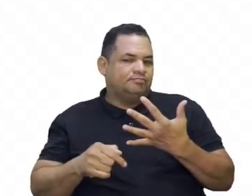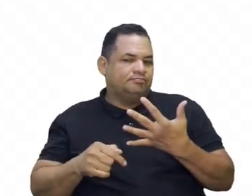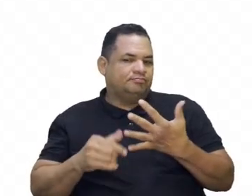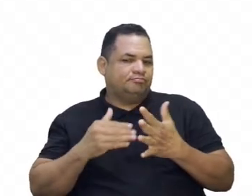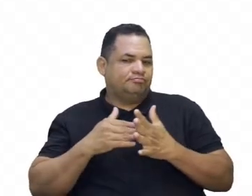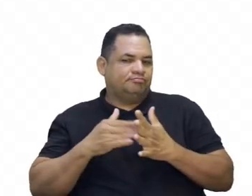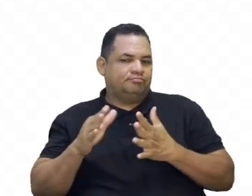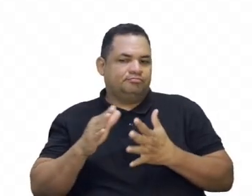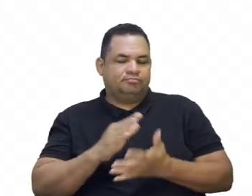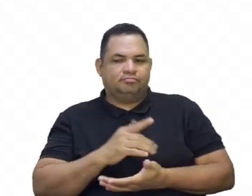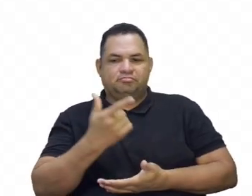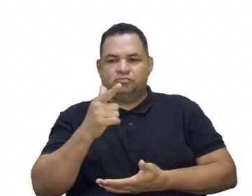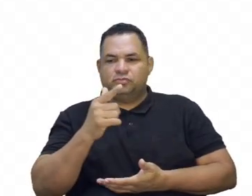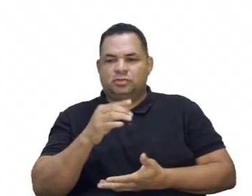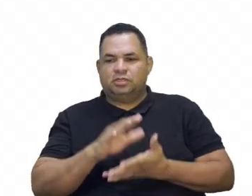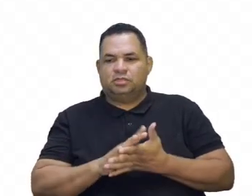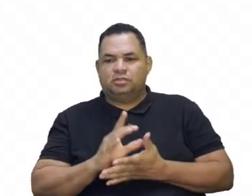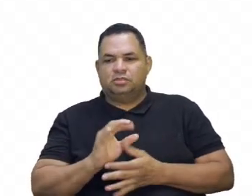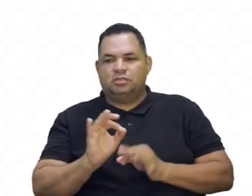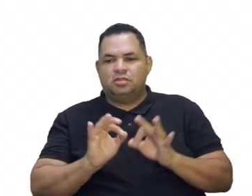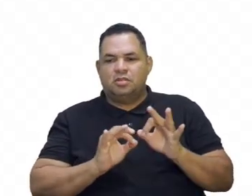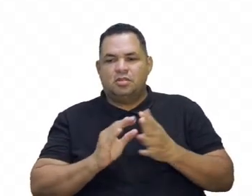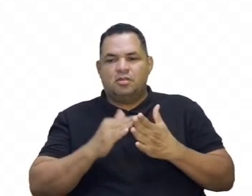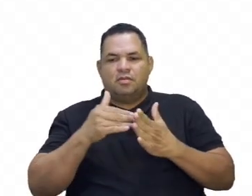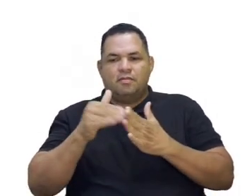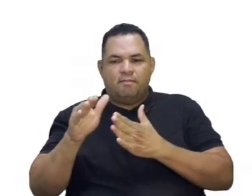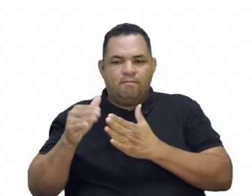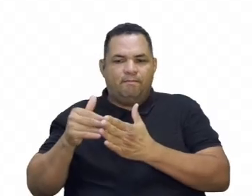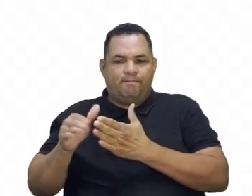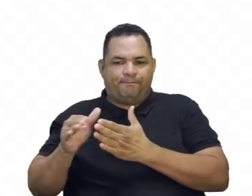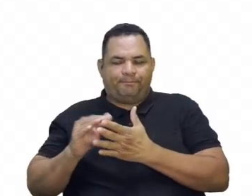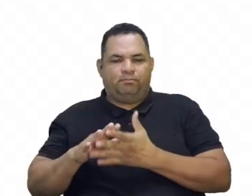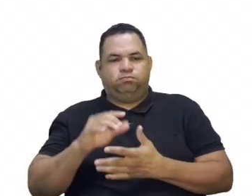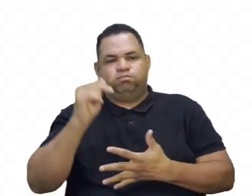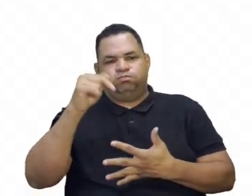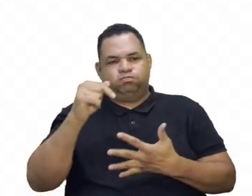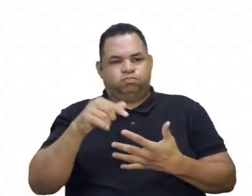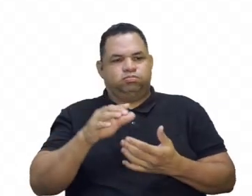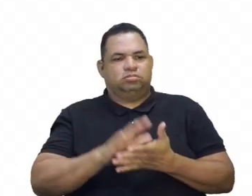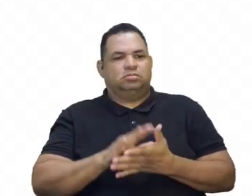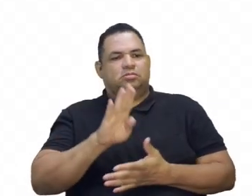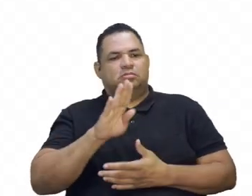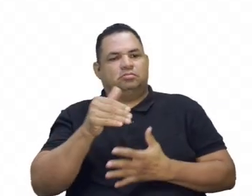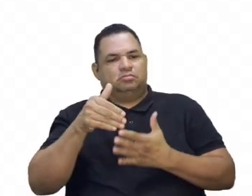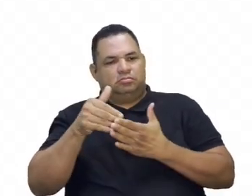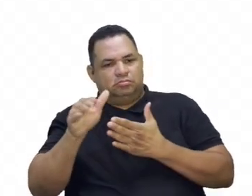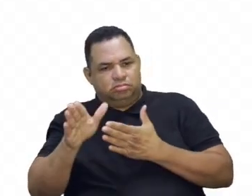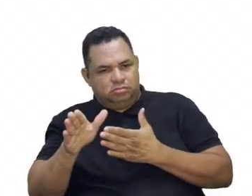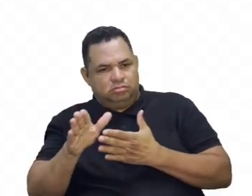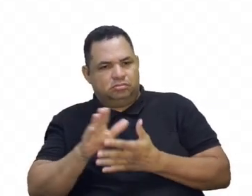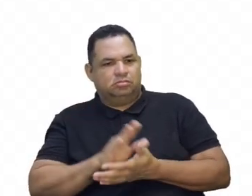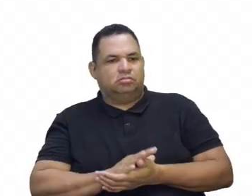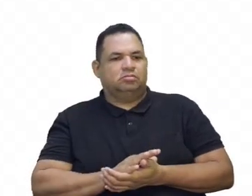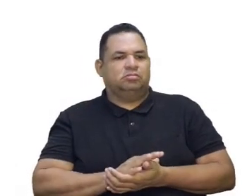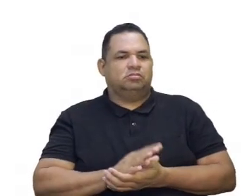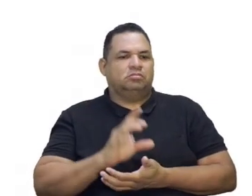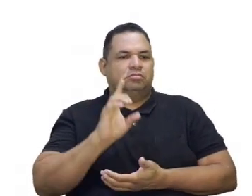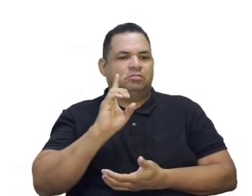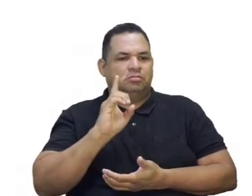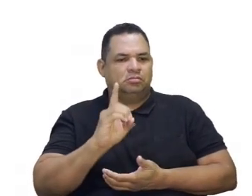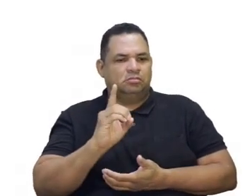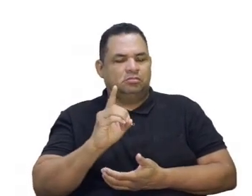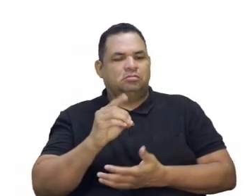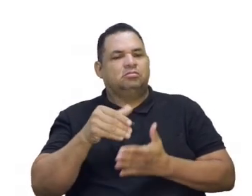não começam com Dalton e iria eliminá-las. Então, a letra B estaria fora e a letra